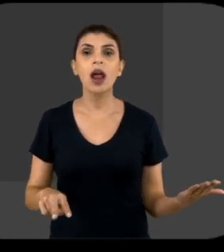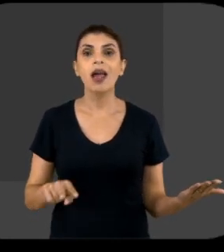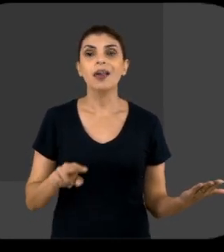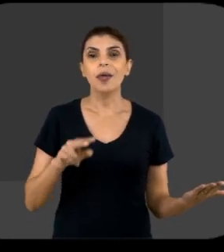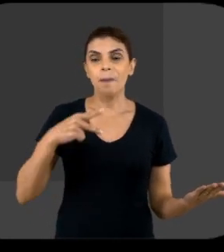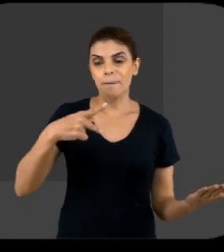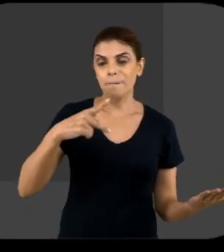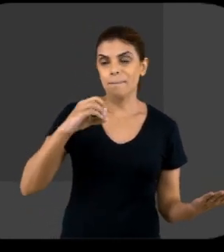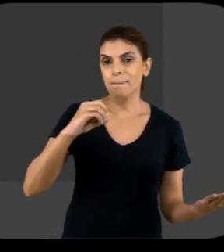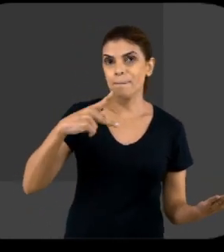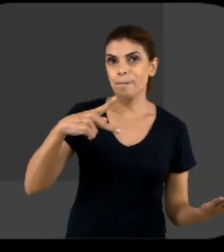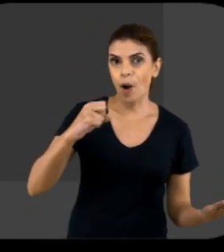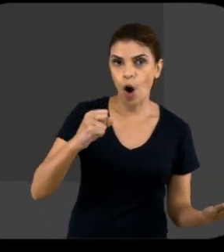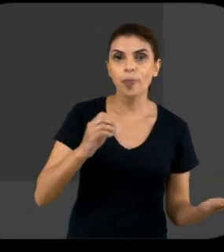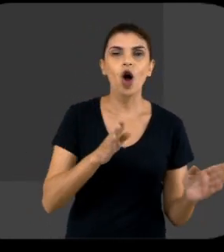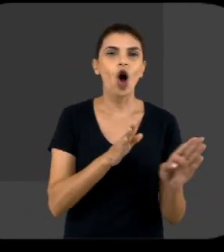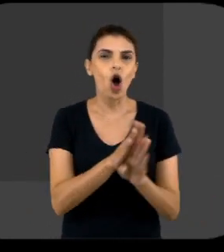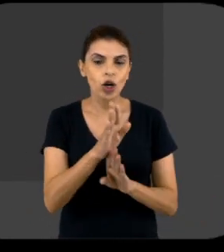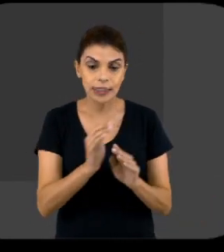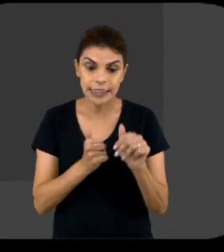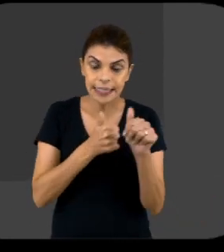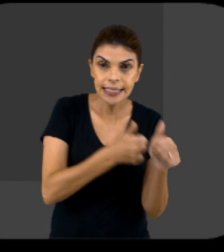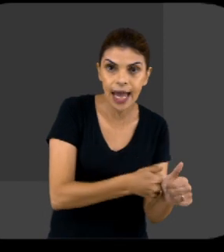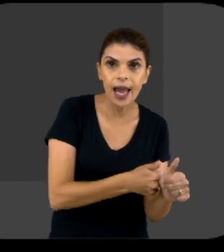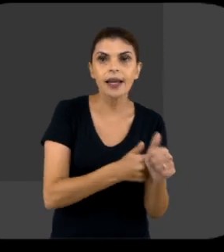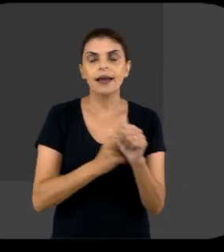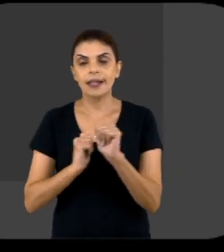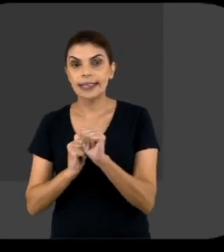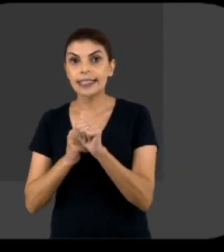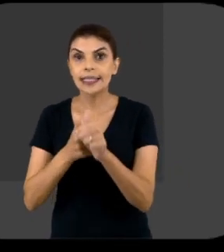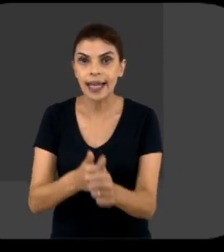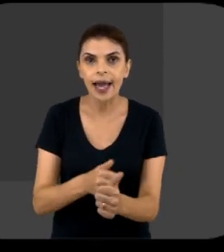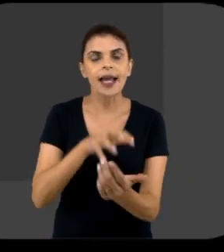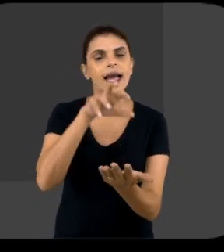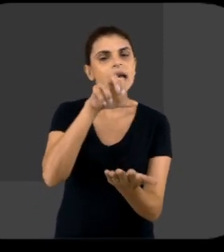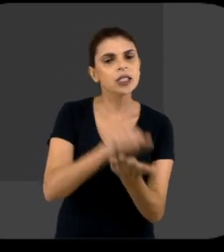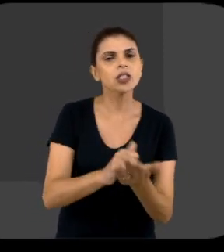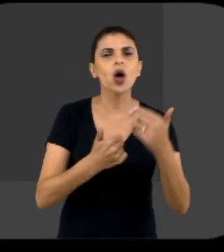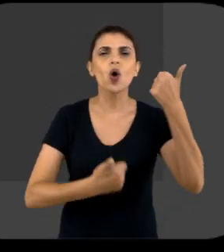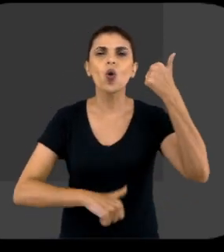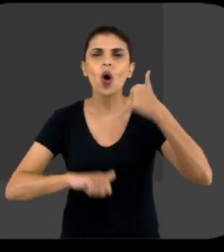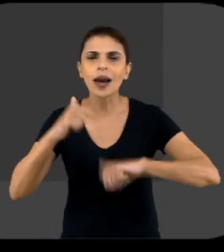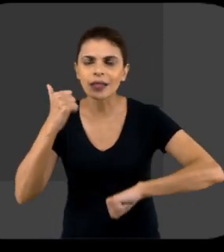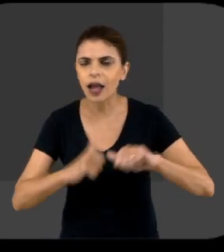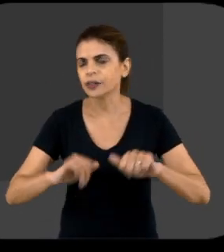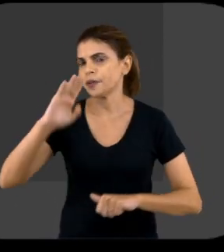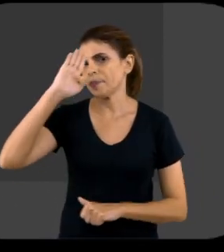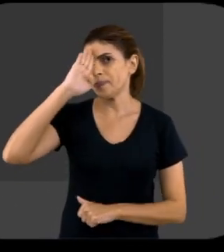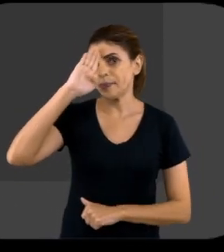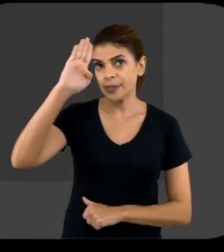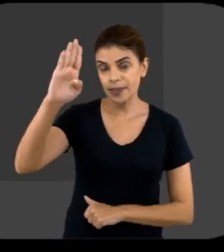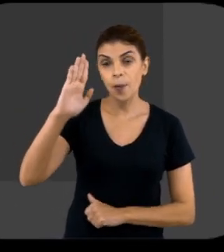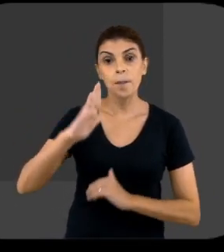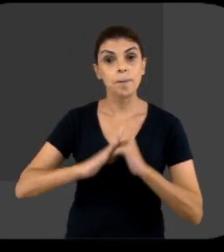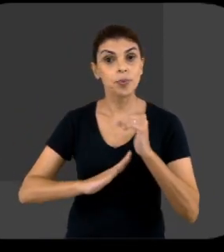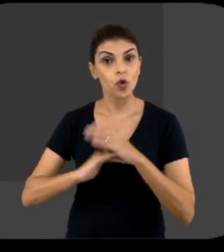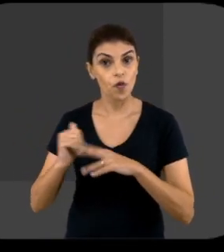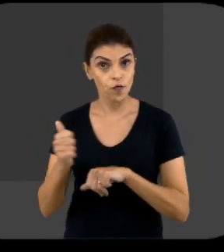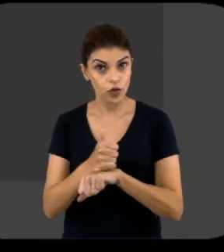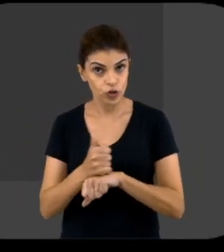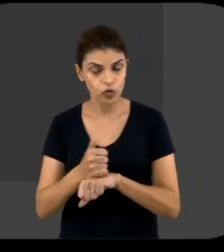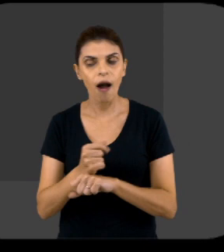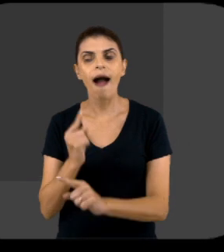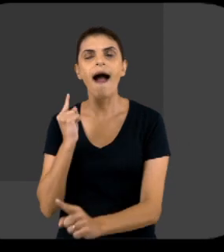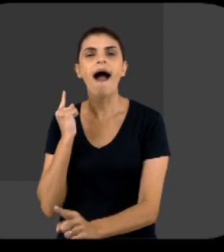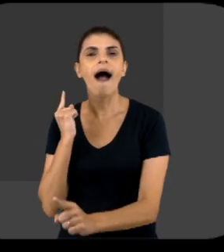as orientações que estão no POPs estão sendo seguidas. Então, o registro da qualidade ele é fundamental para o